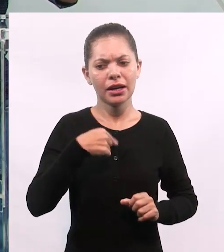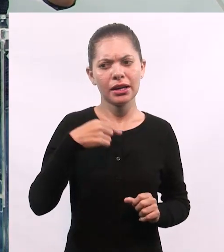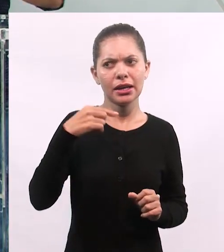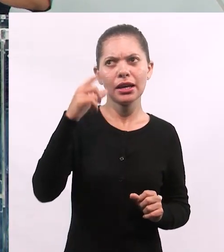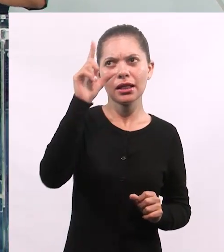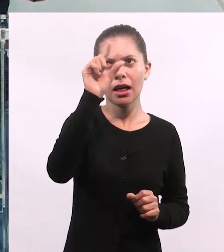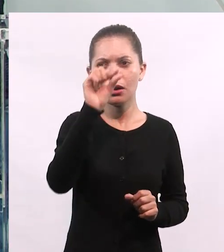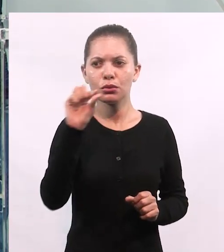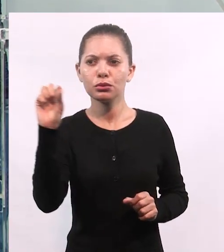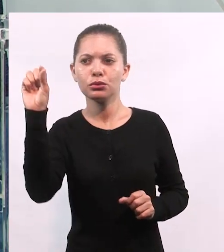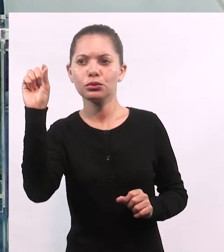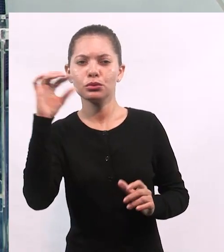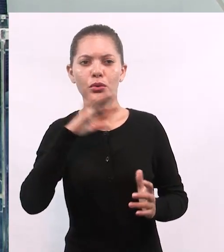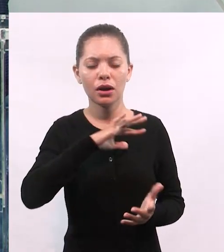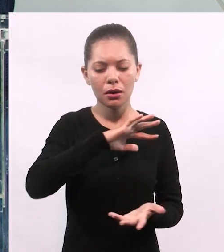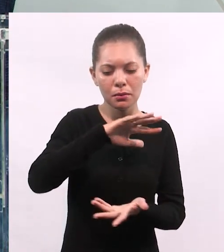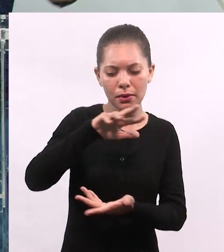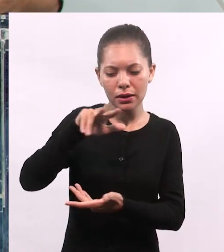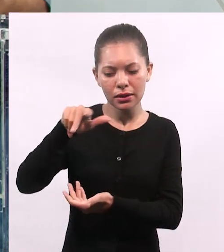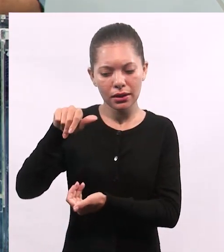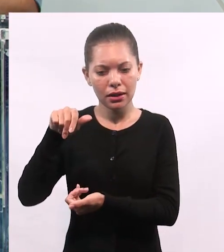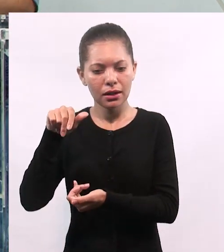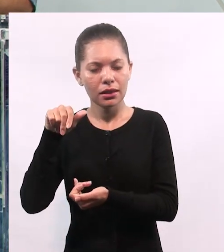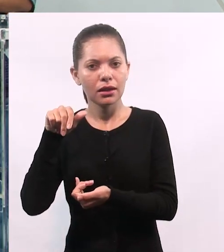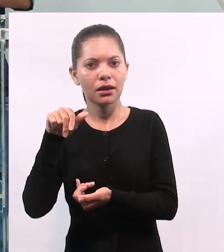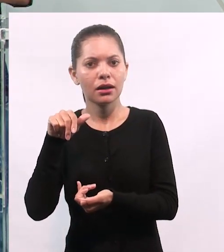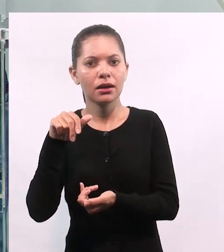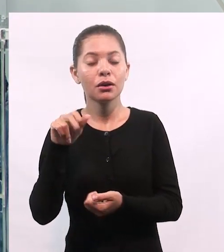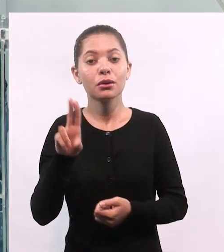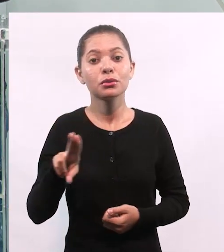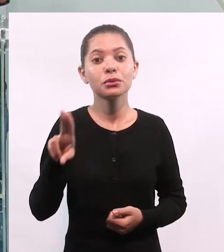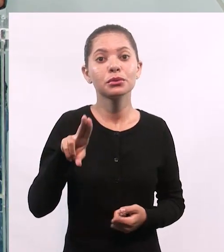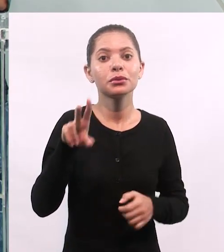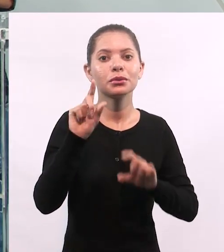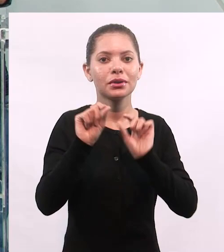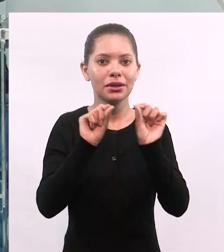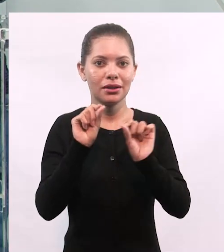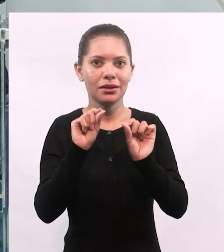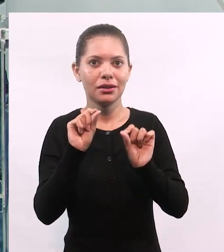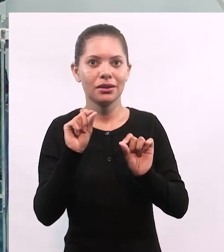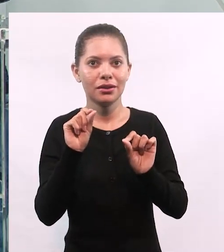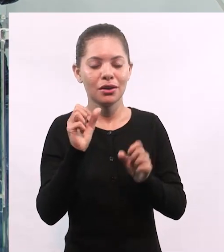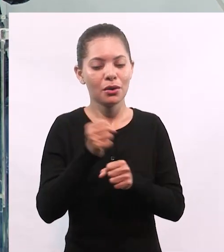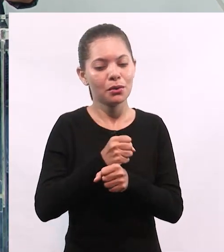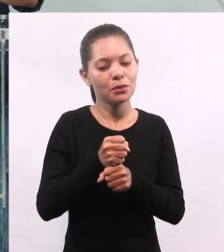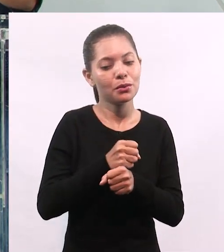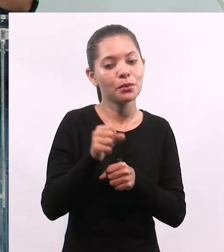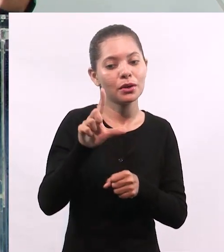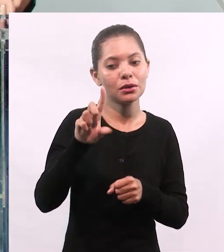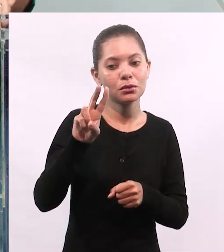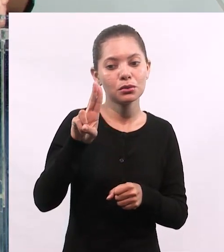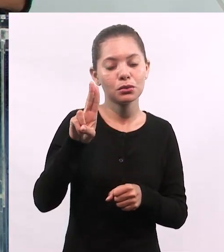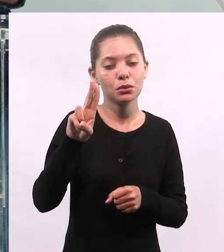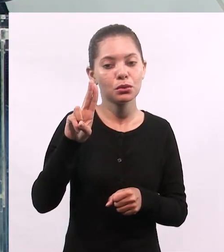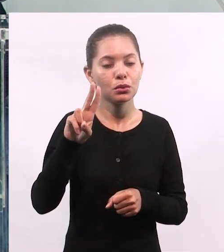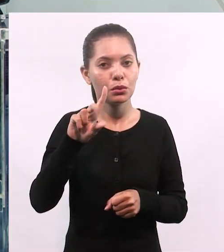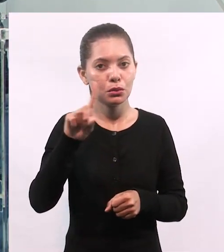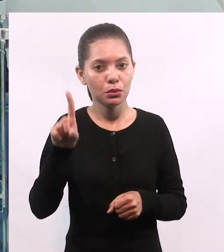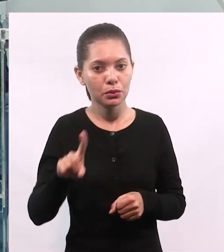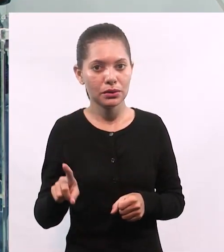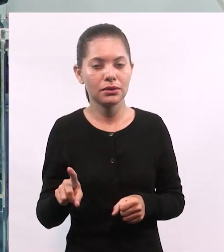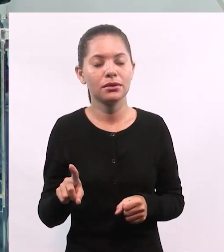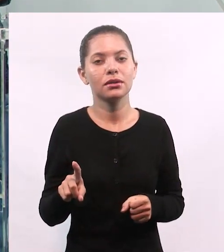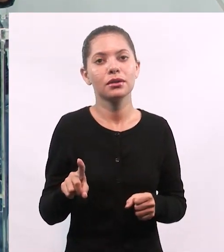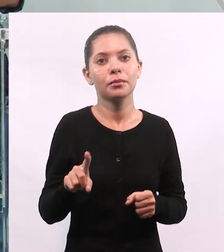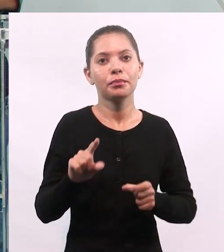até a Lua ou daqui até o planeta mais próximo, a gente pode utilizar como o ano-luz, que é abordado, que